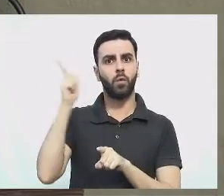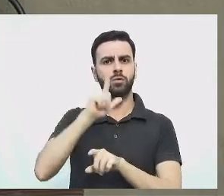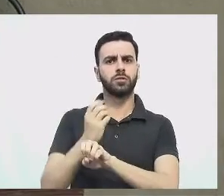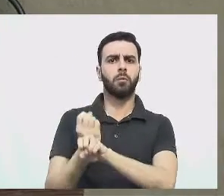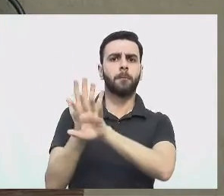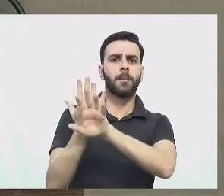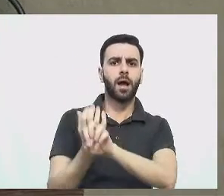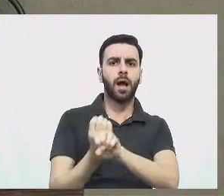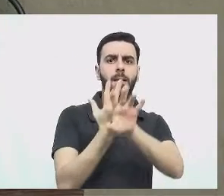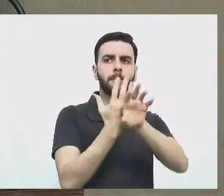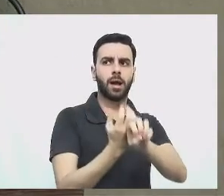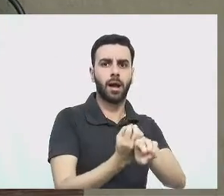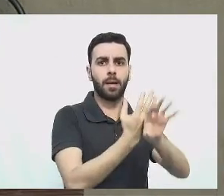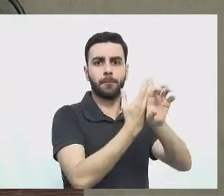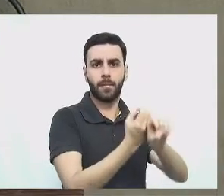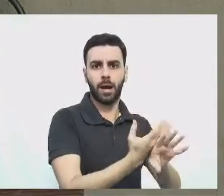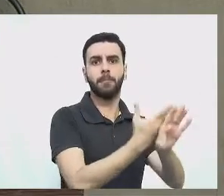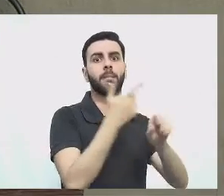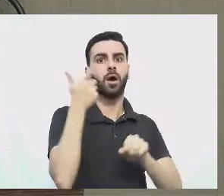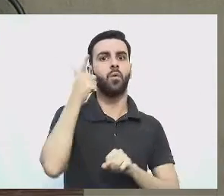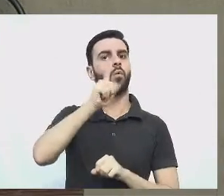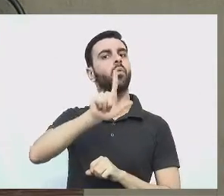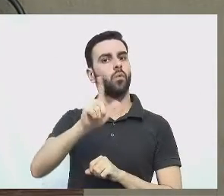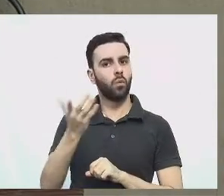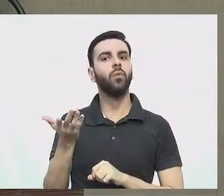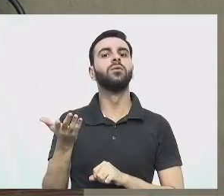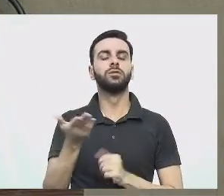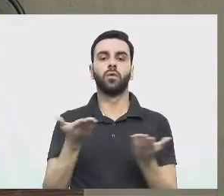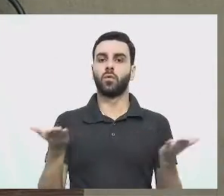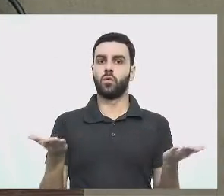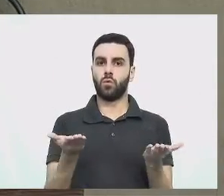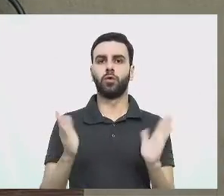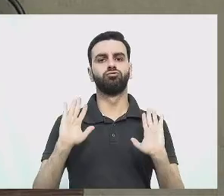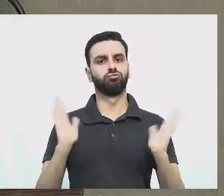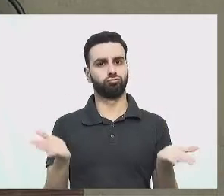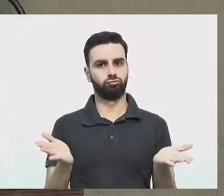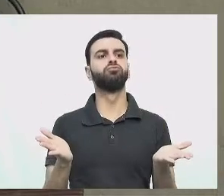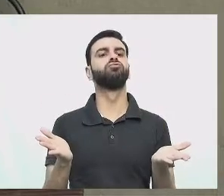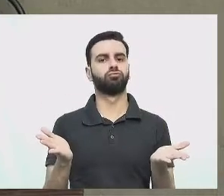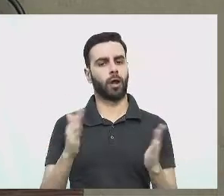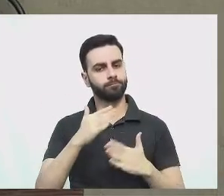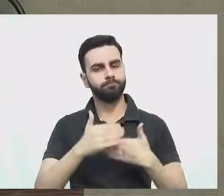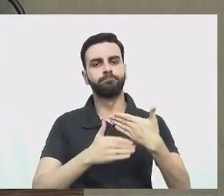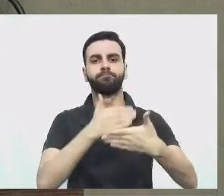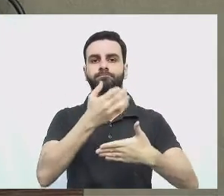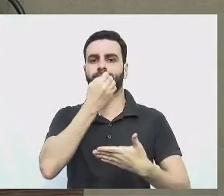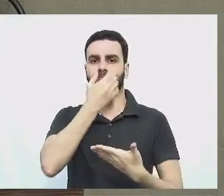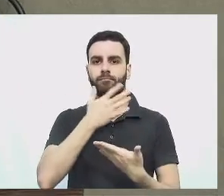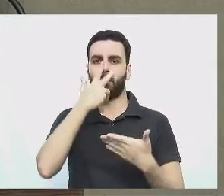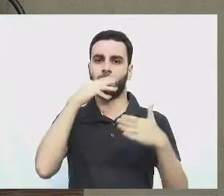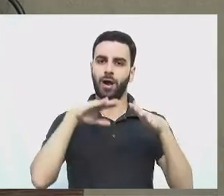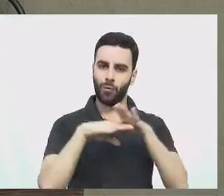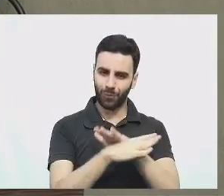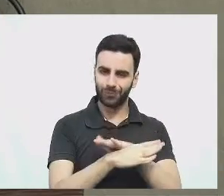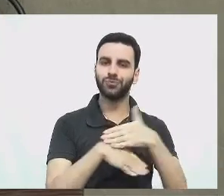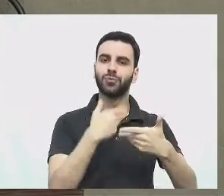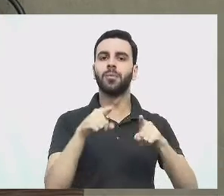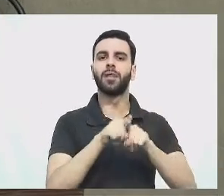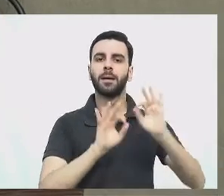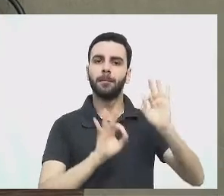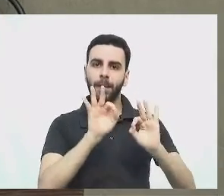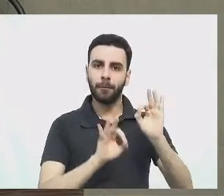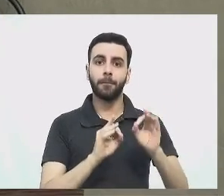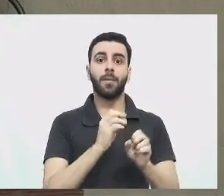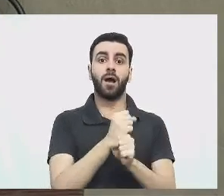conseguimos sobrepor essa situação, e hoje nós estamos com a situação muito mais confortável e com os nossos planejamentos do ano